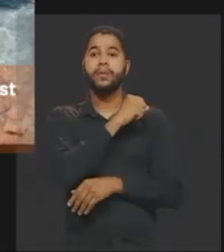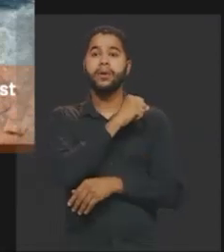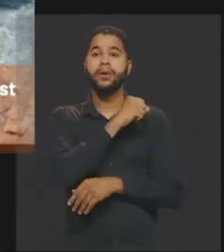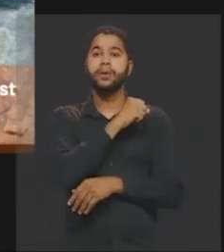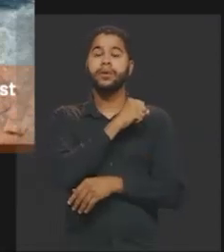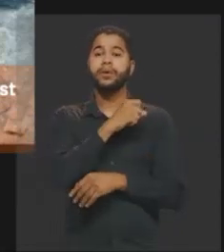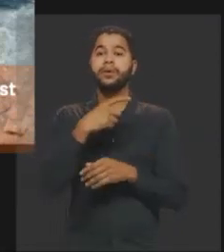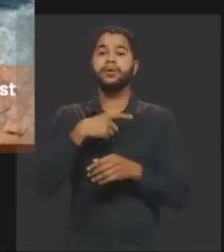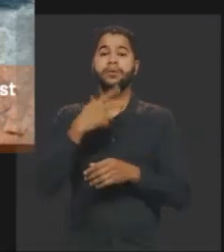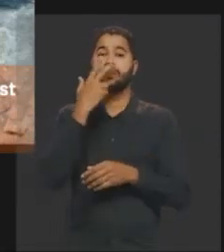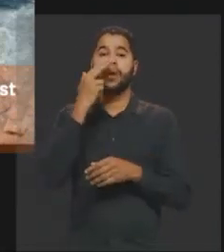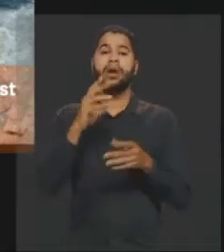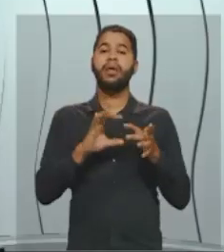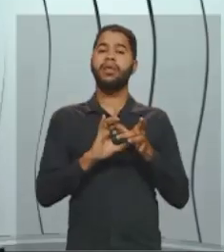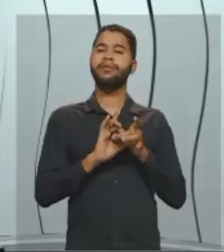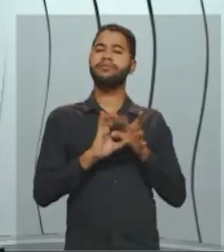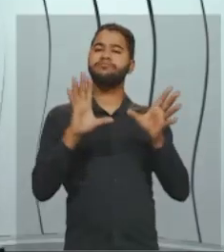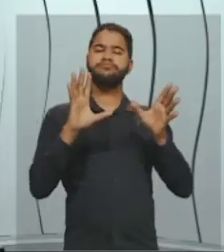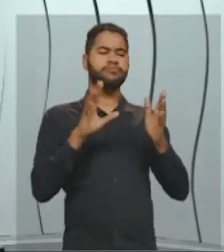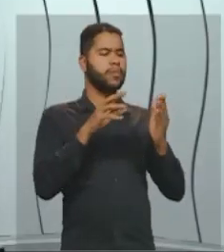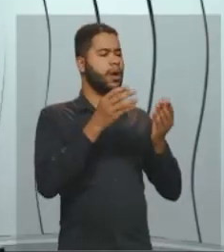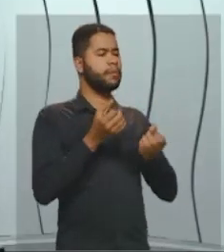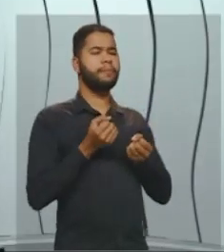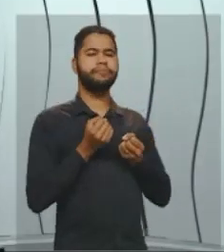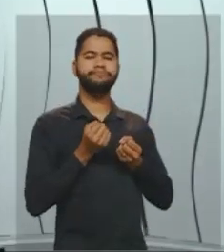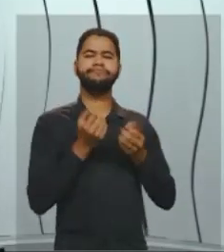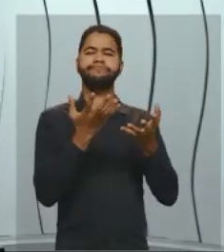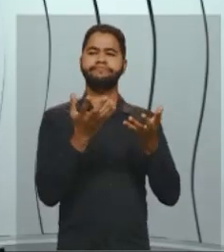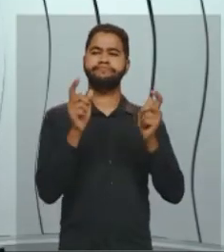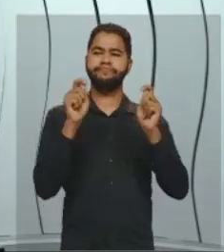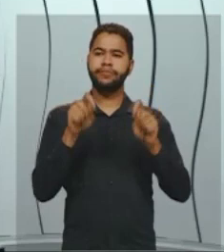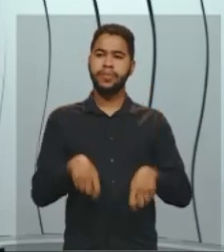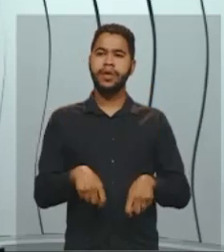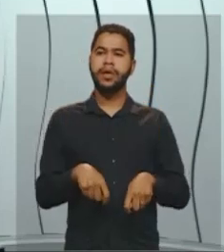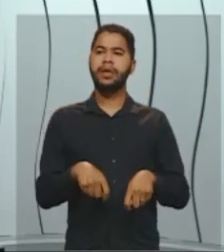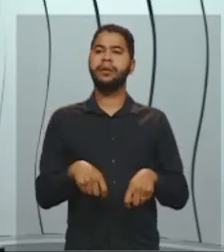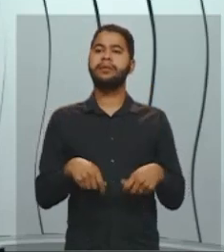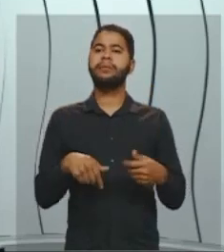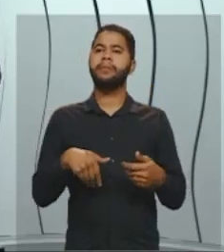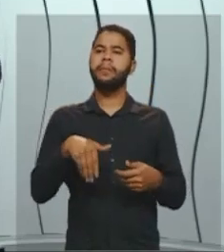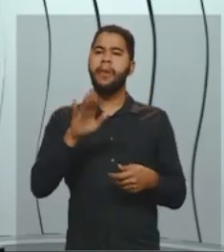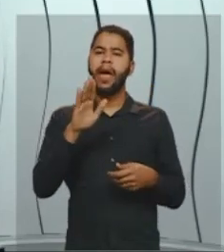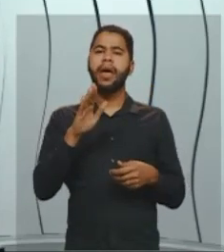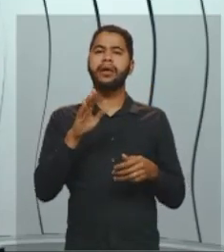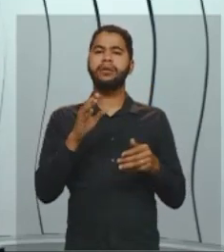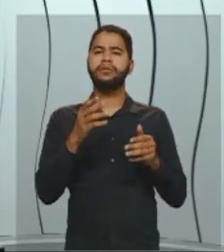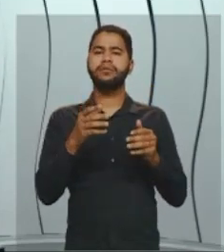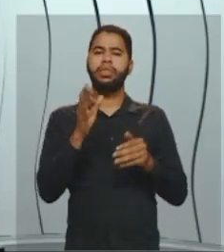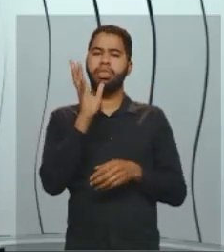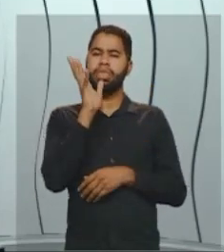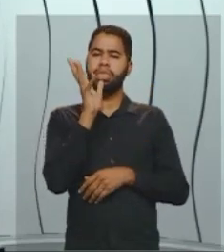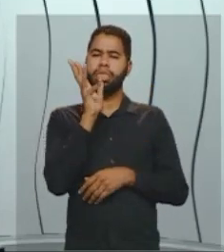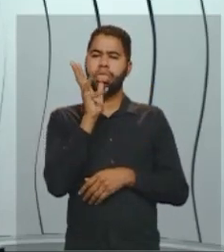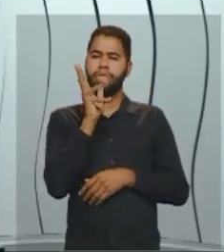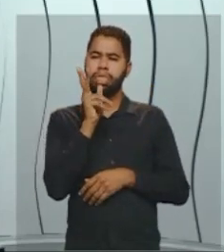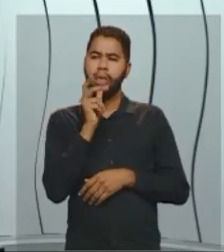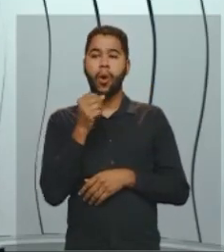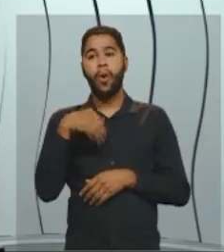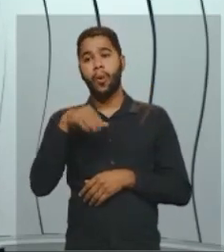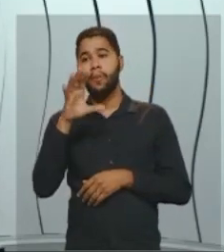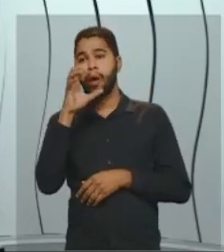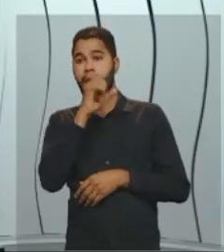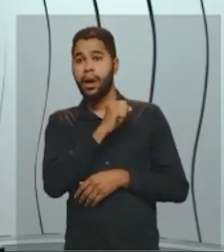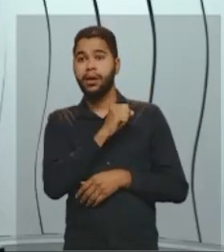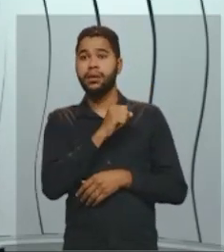aquela espontaneidade, ela transmite muito que é uma coisa feita mais conceitual, mais demorada. Então, ele pegou